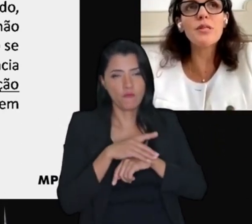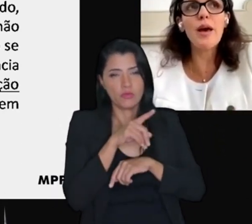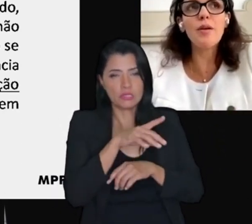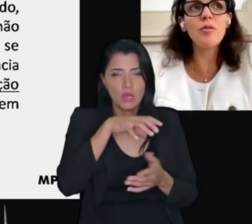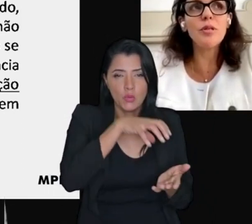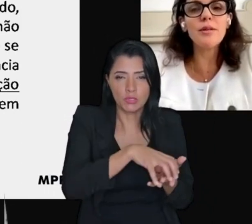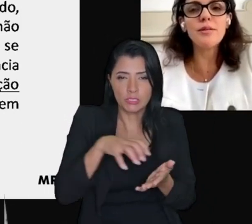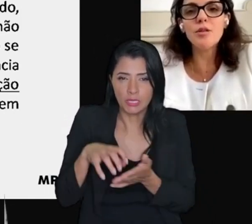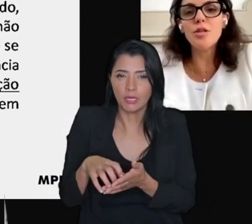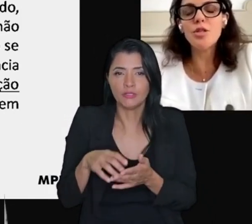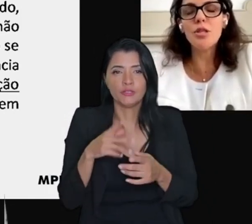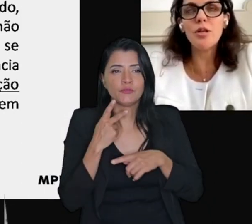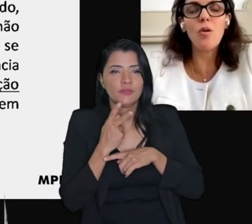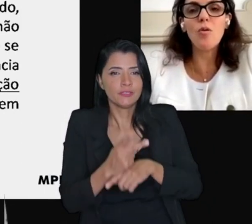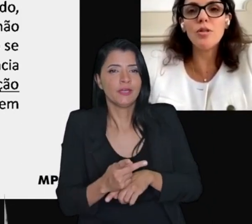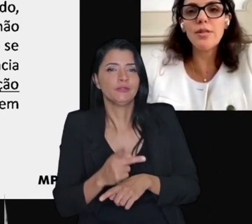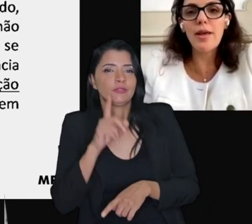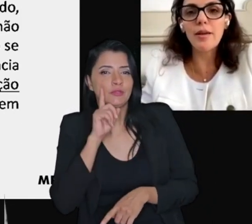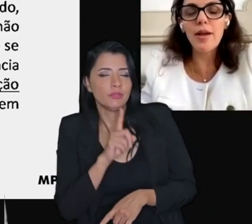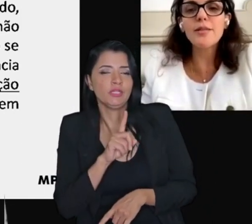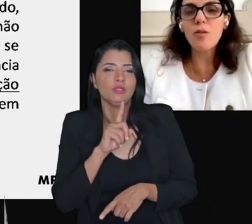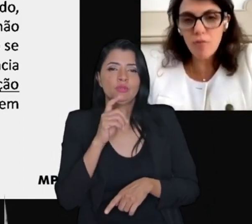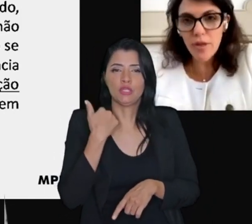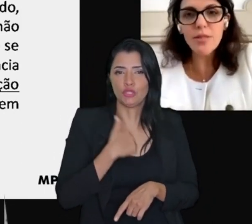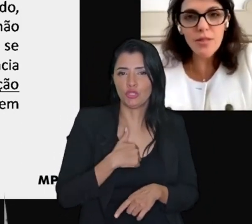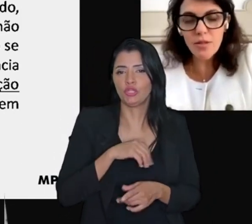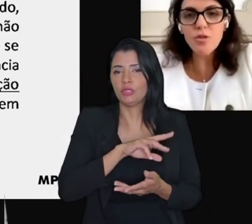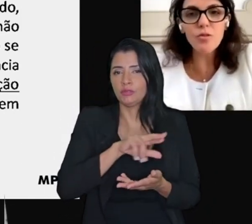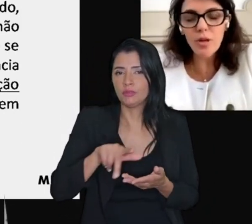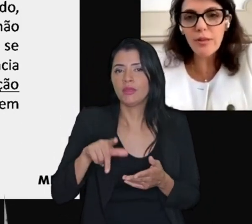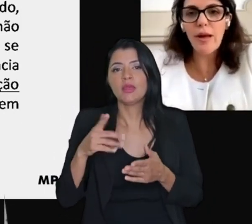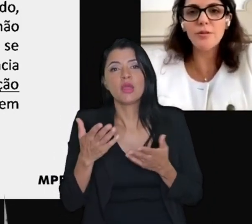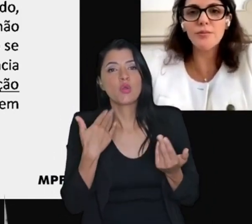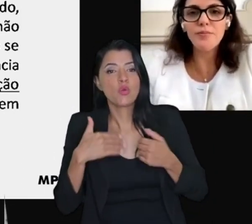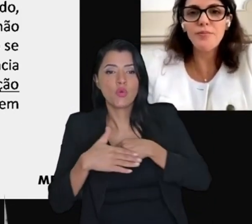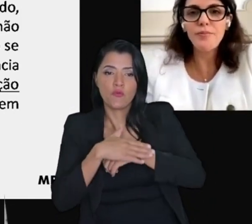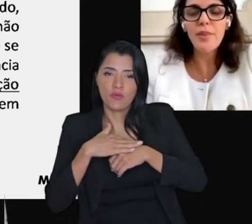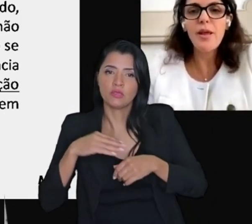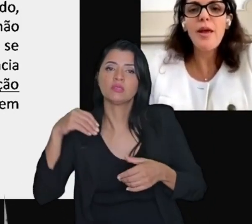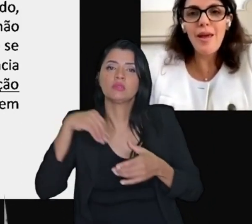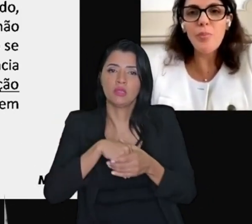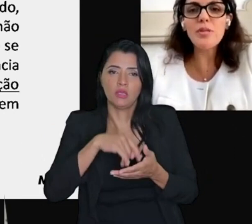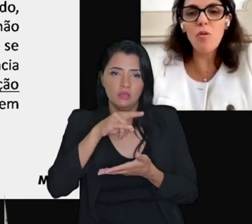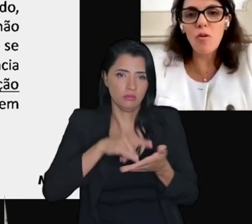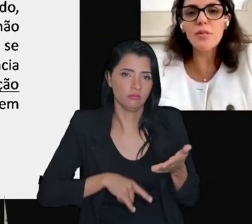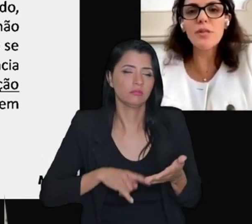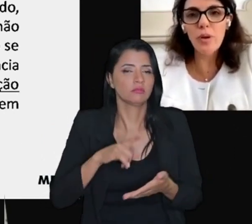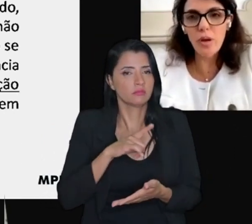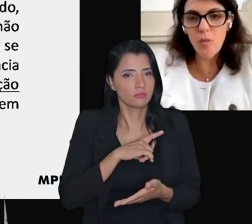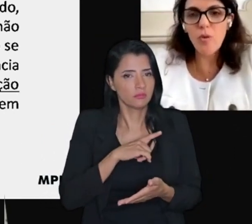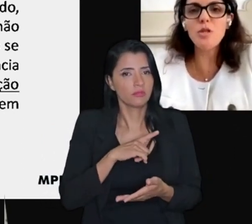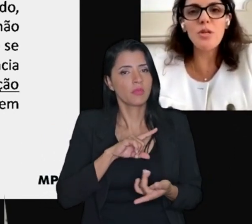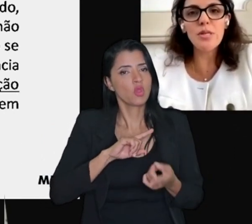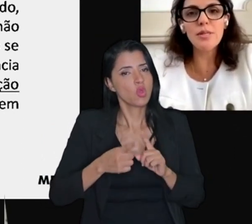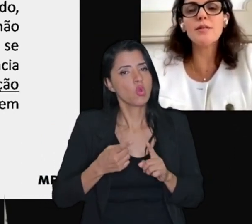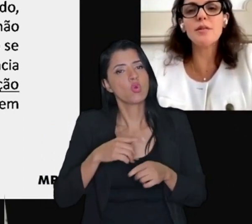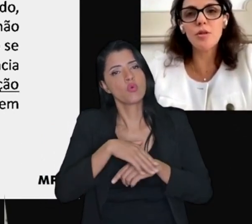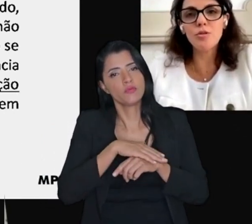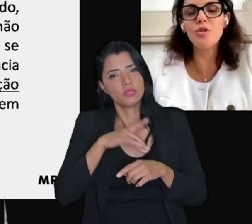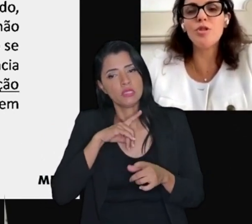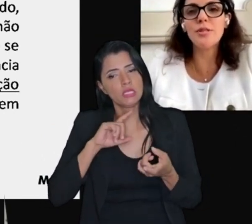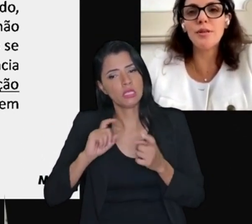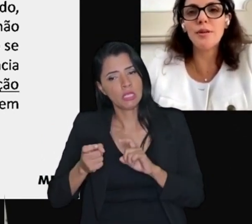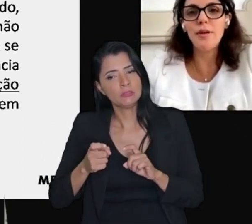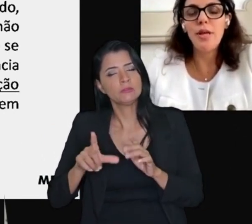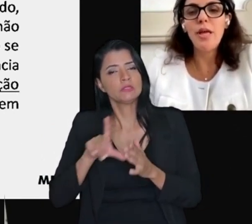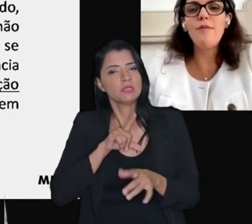procuradores conversaram com unidades da Argentina, ou etc., essa conversa existe no tratado. É para se conversar pela boa administração